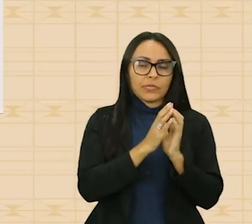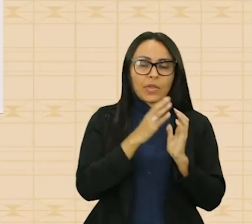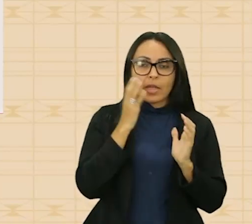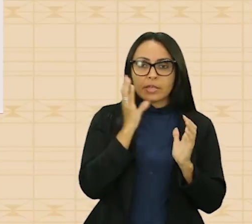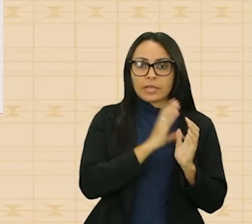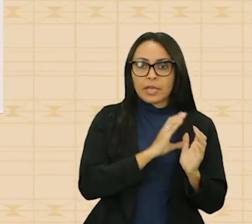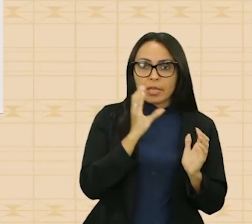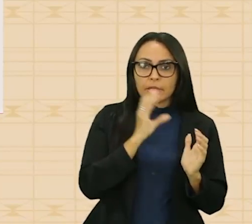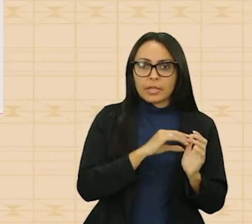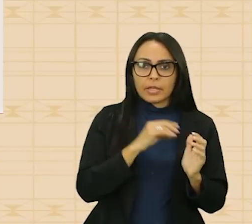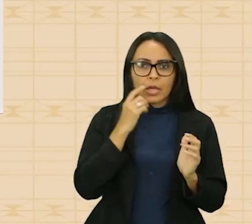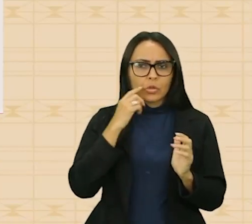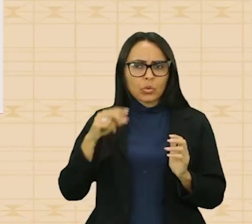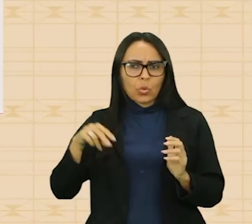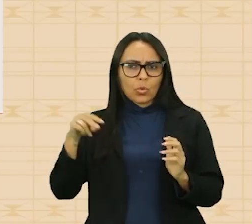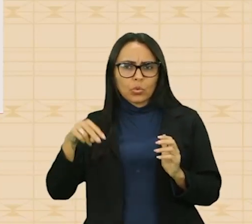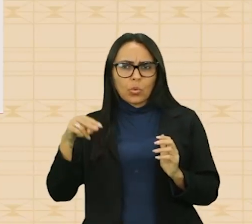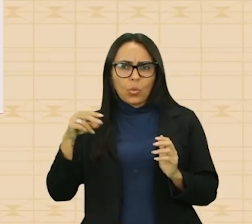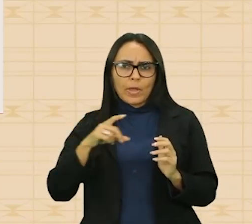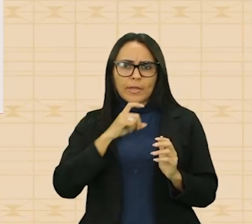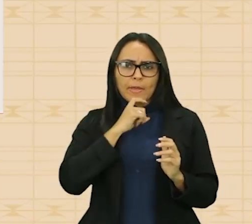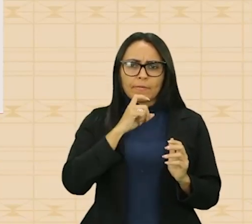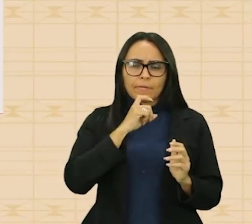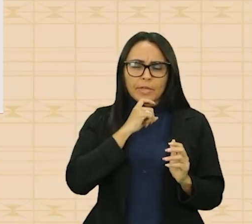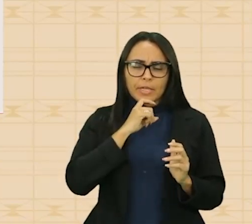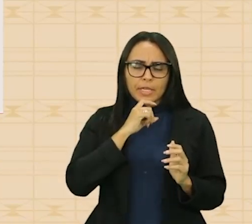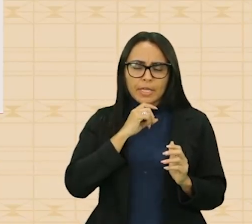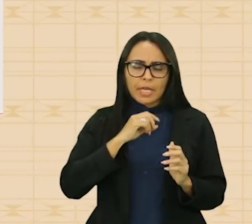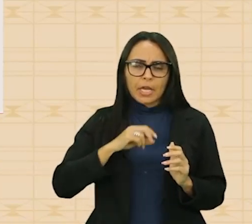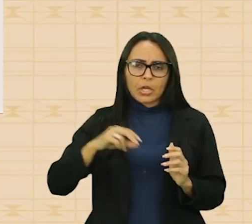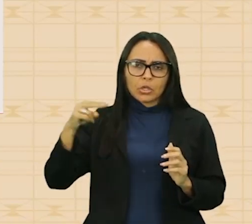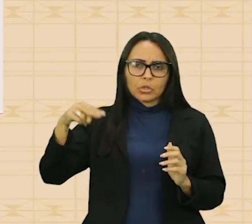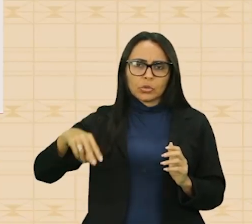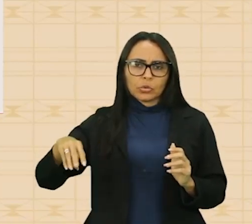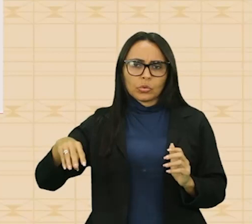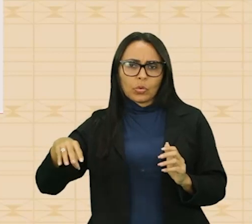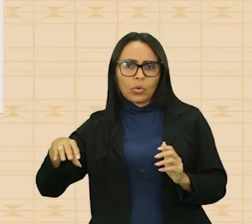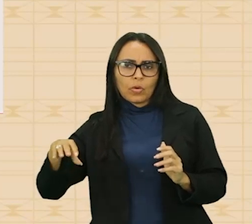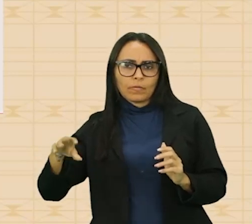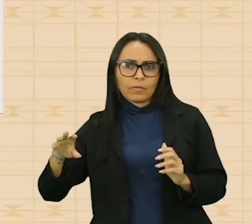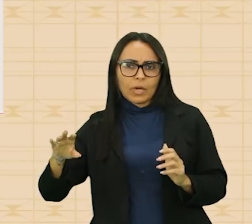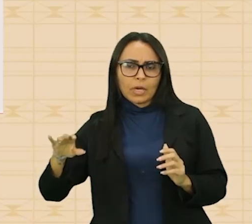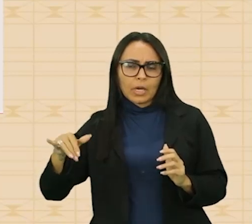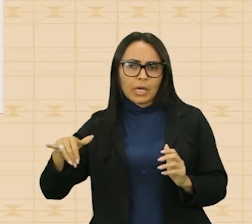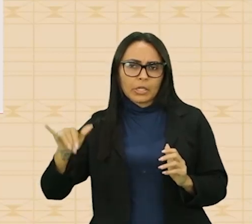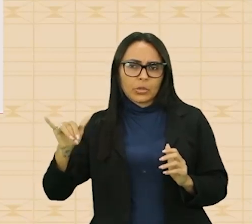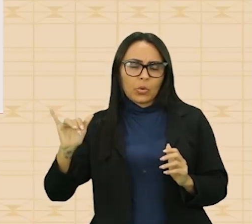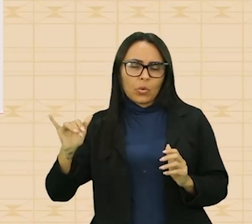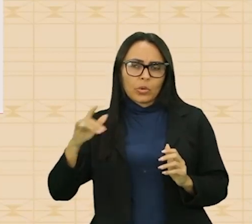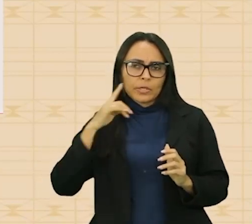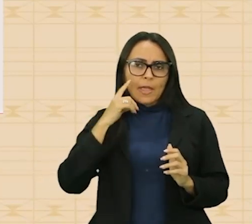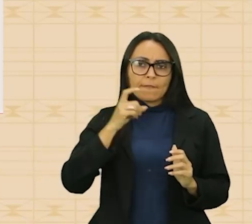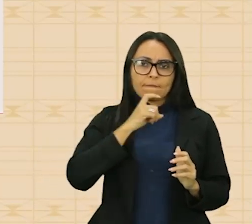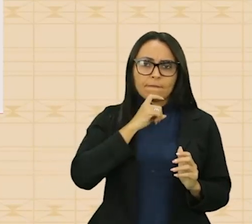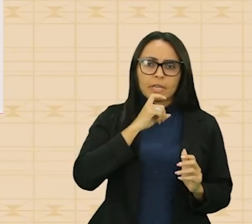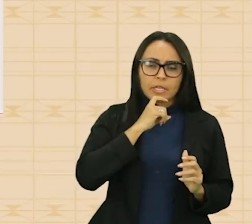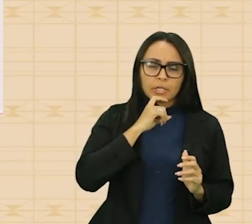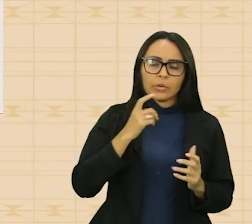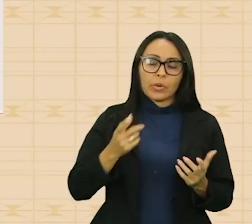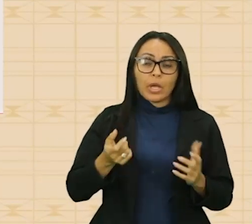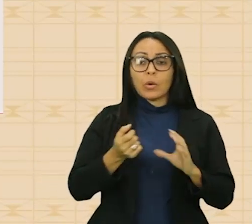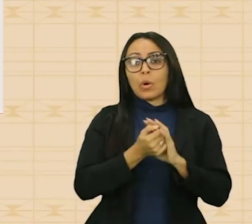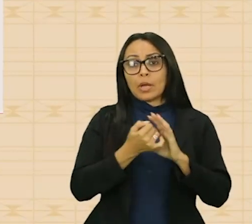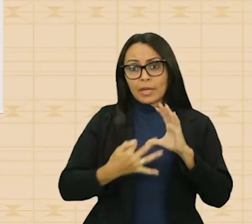a Noruega é fria, Nova York é frio no inverno. Então, a temperatura, de fato, é uma característica